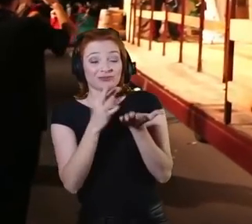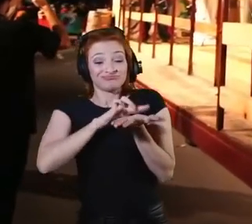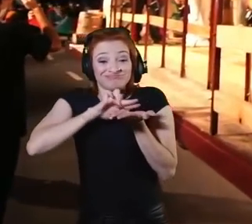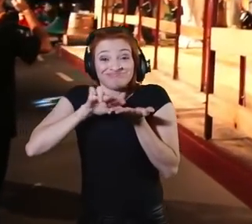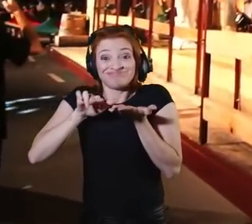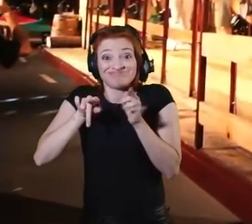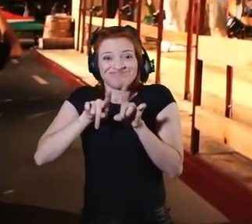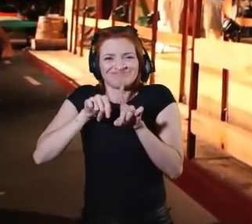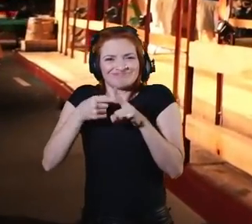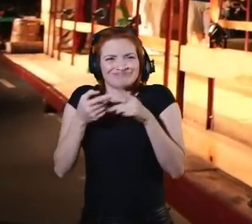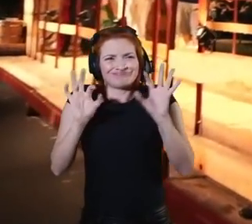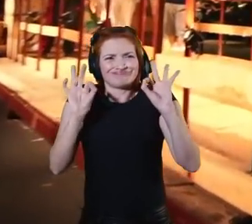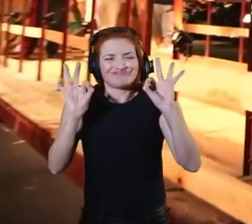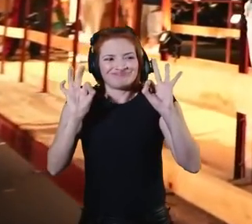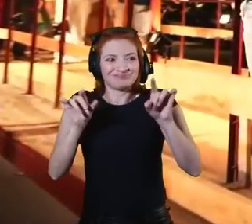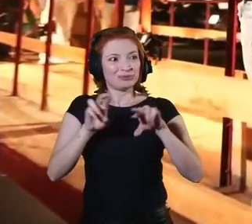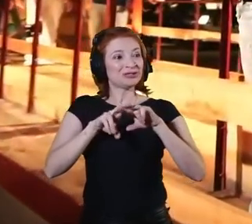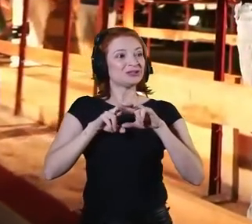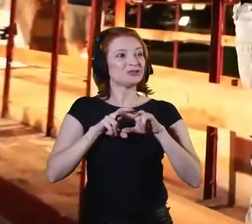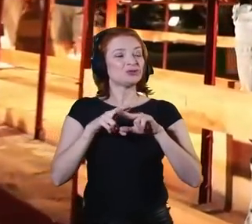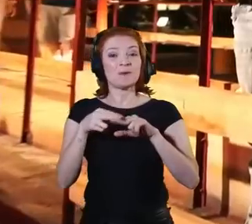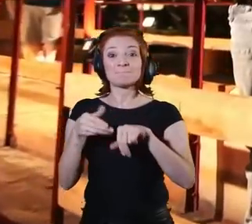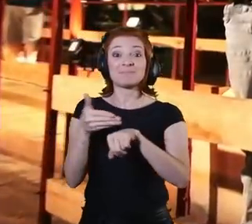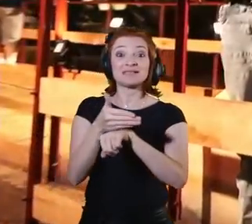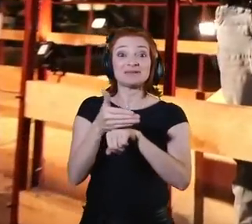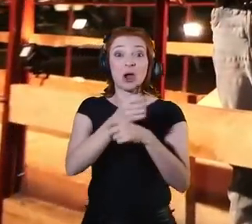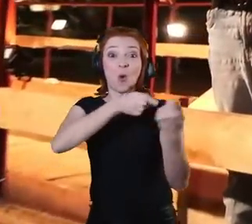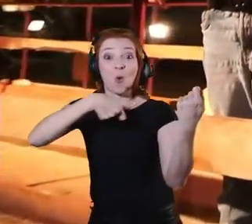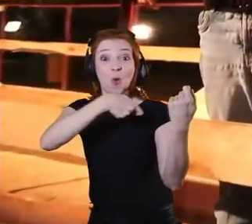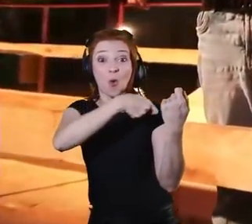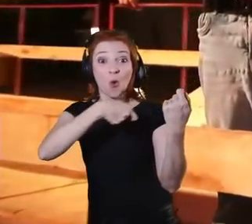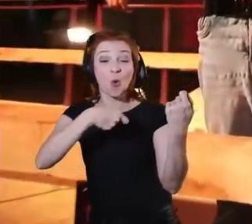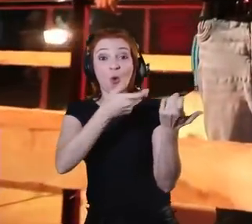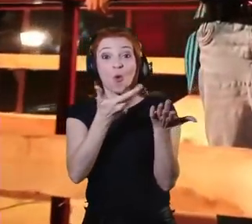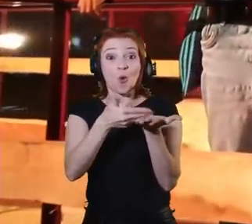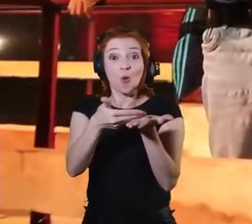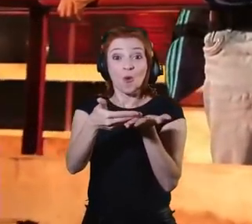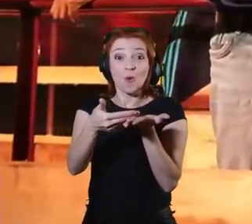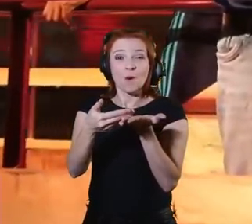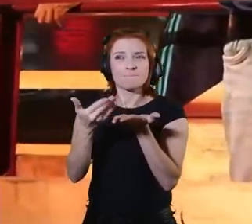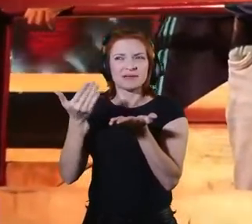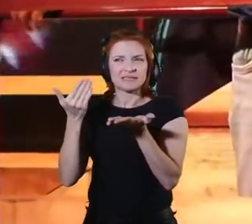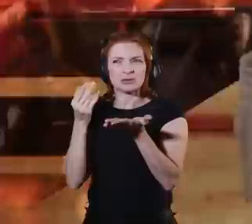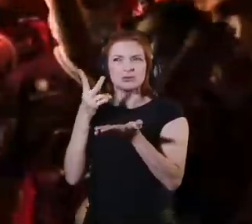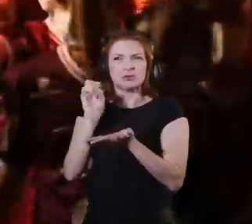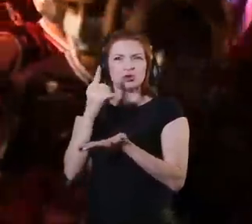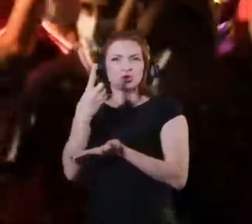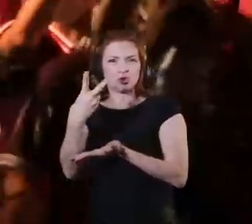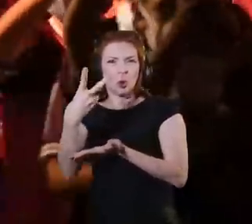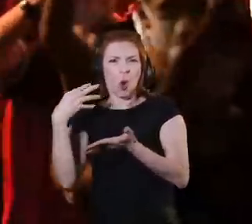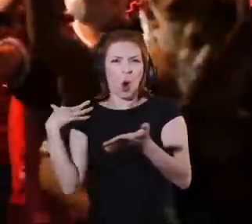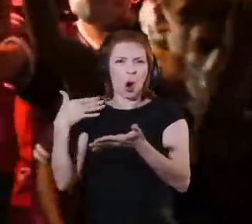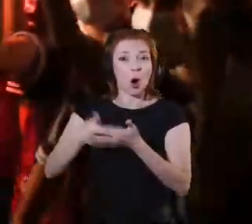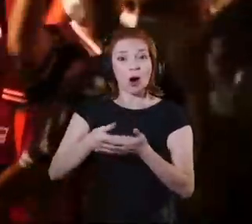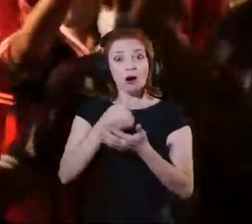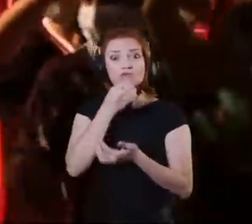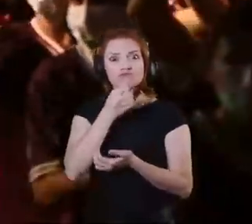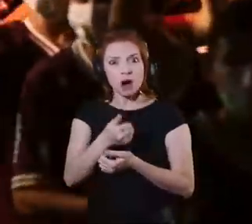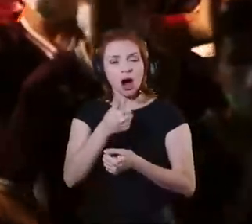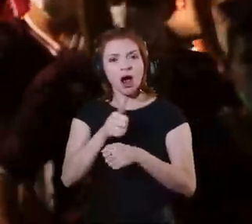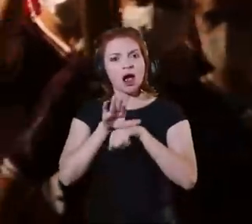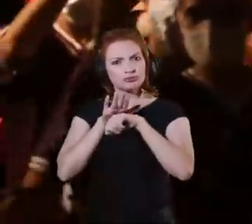É, essa questão da participação da orquestra junto ao desfile desde a edição de 2012 ajudou na